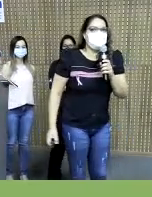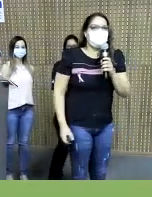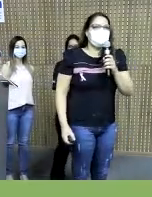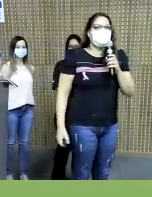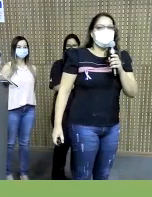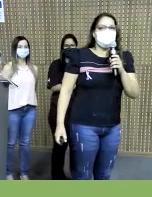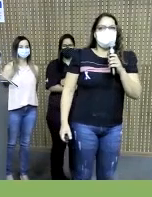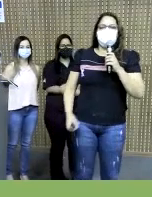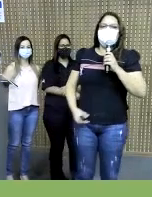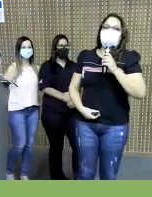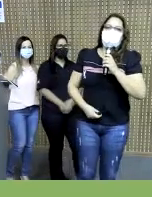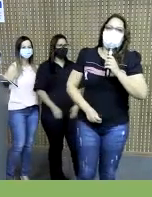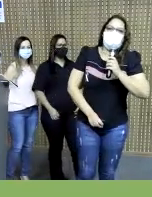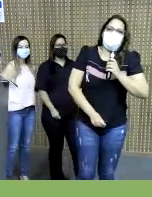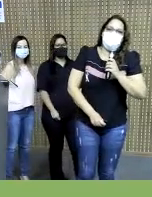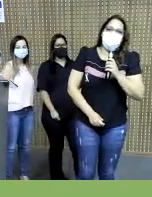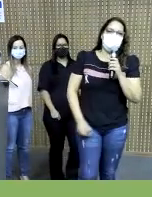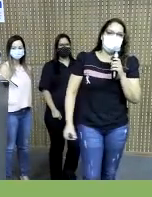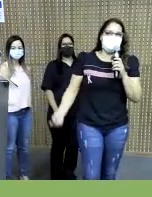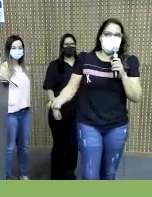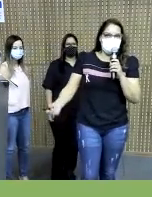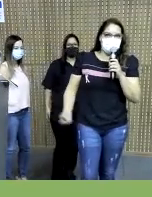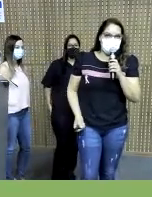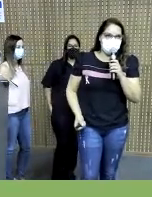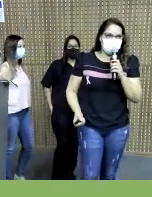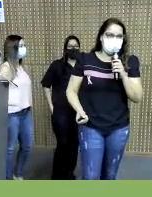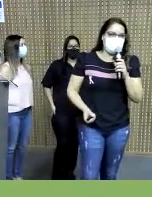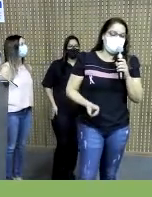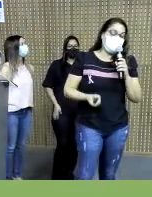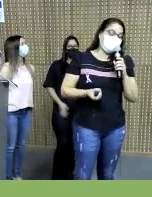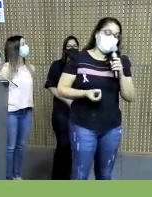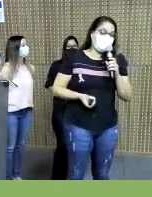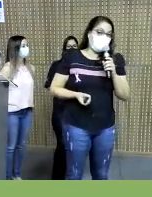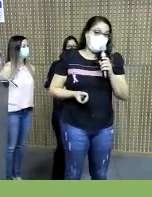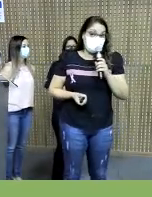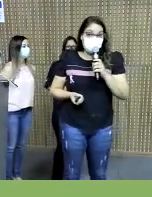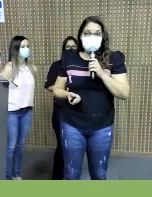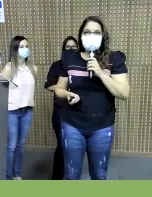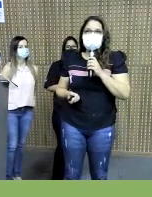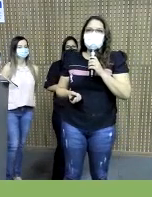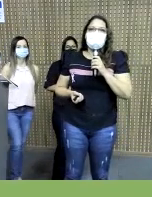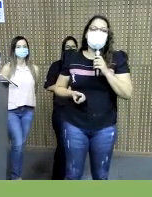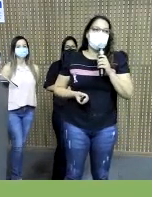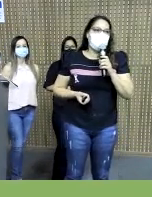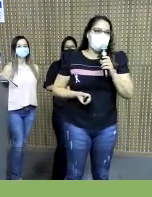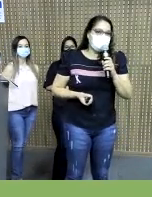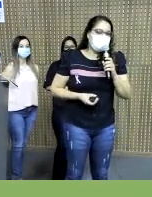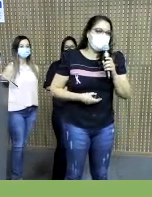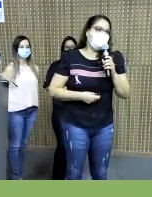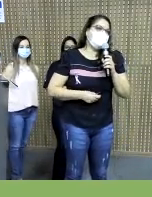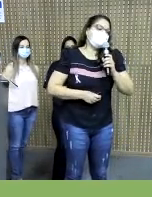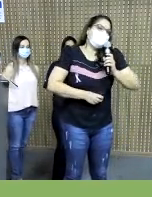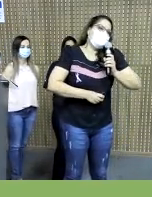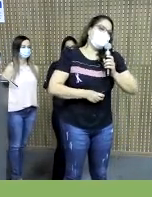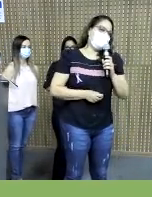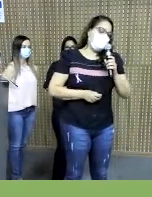Bom dia a todos. Então, nós somos da unidade da UFF José Abrão. Meu nome é Ilse,